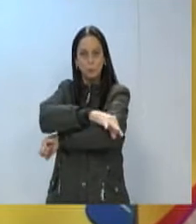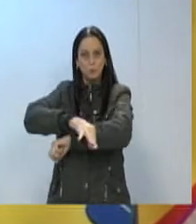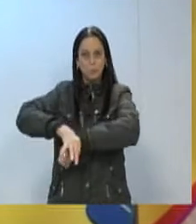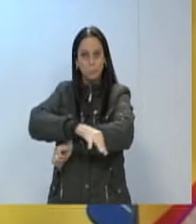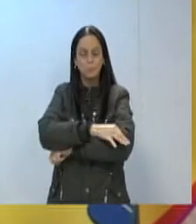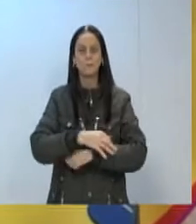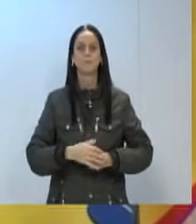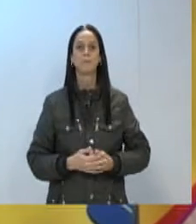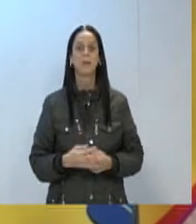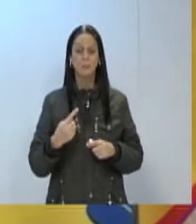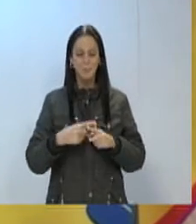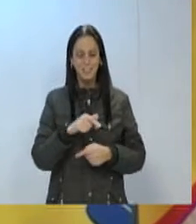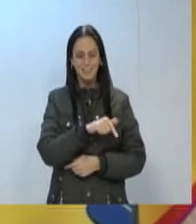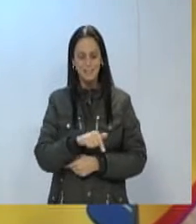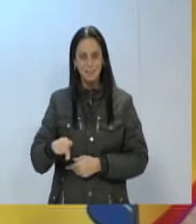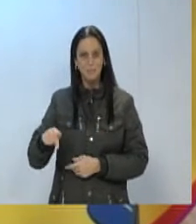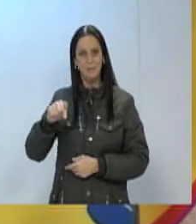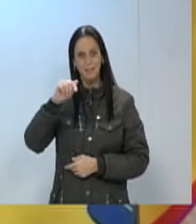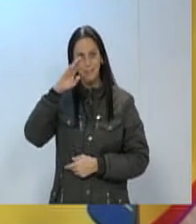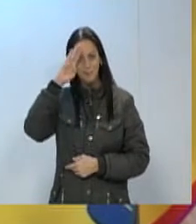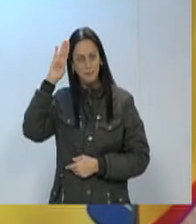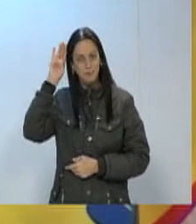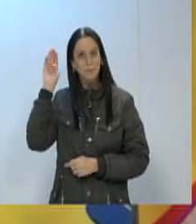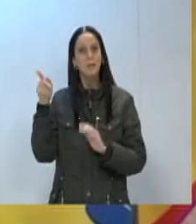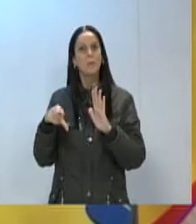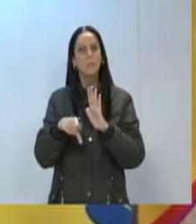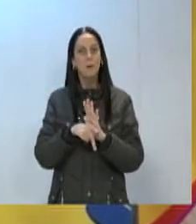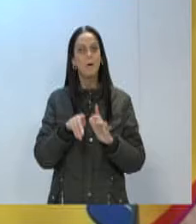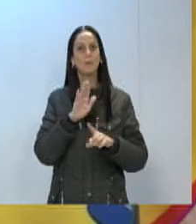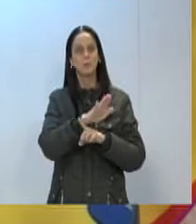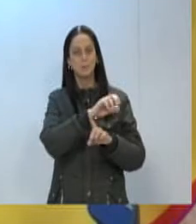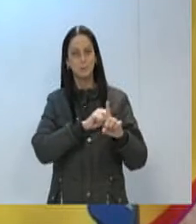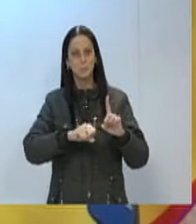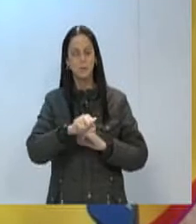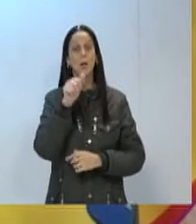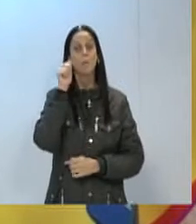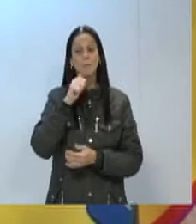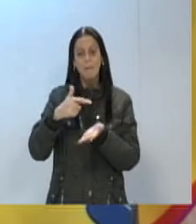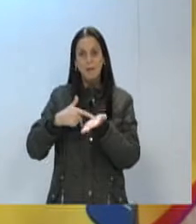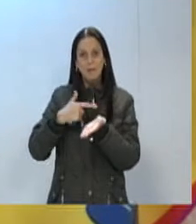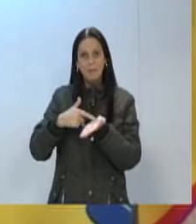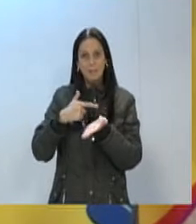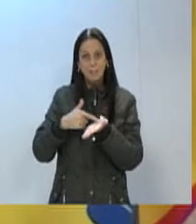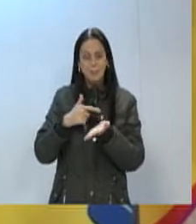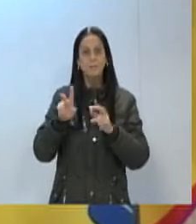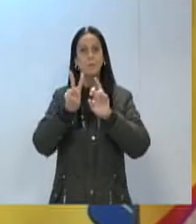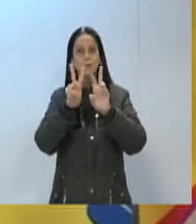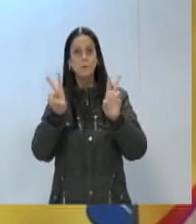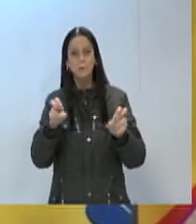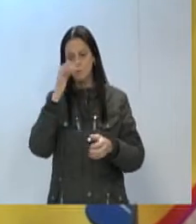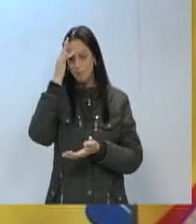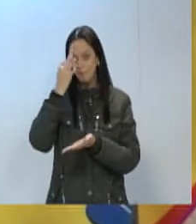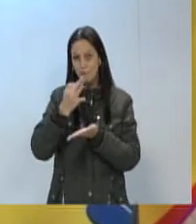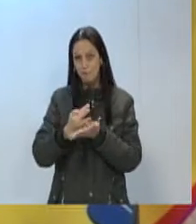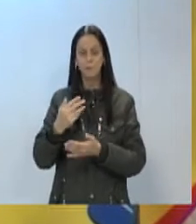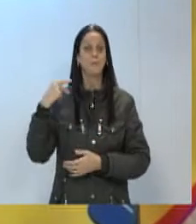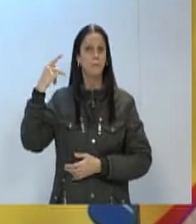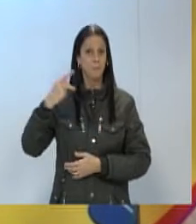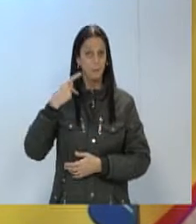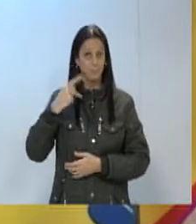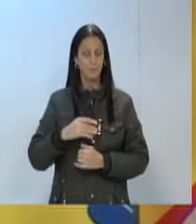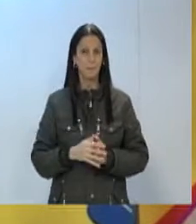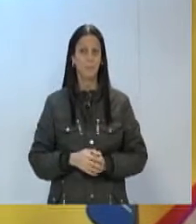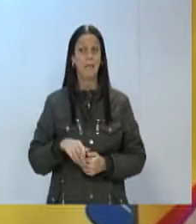social lançamento do livro da professora Dalila o livro fé e política e traz